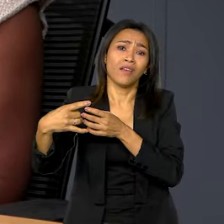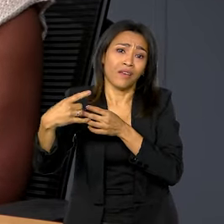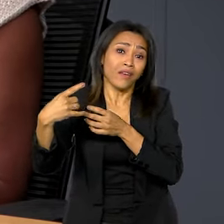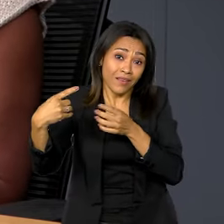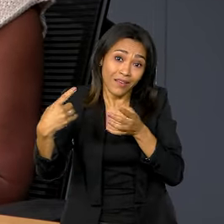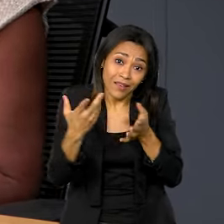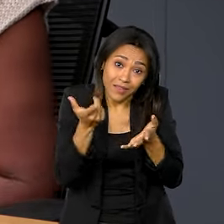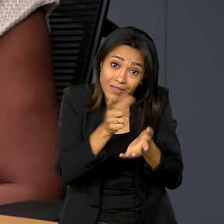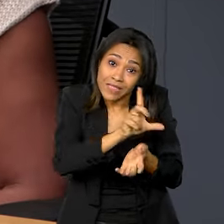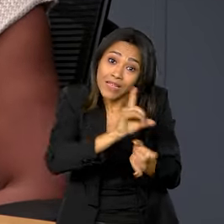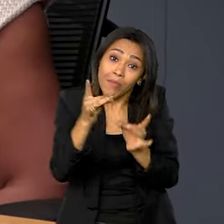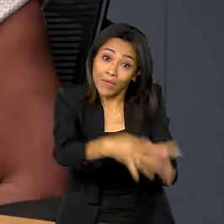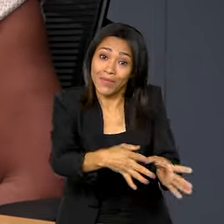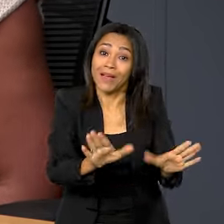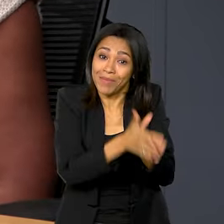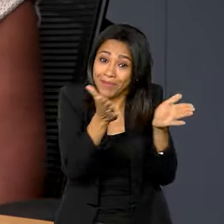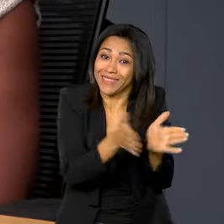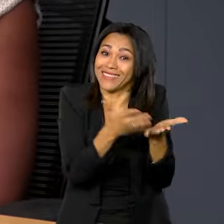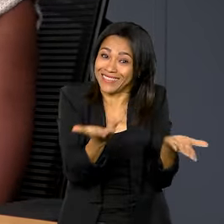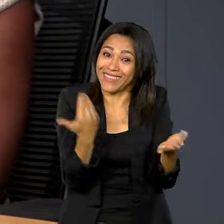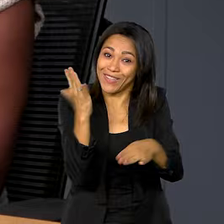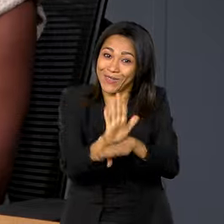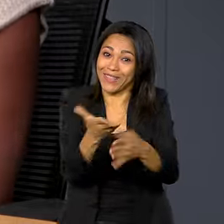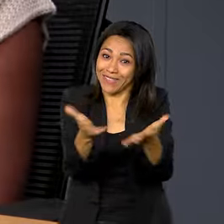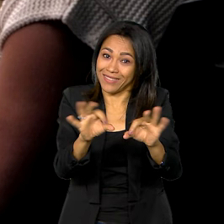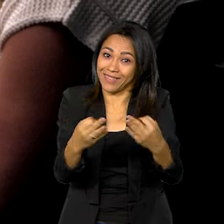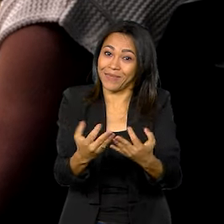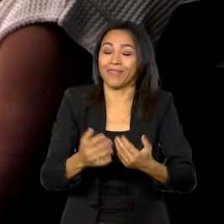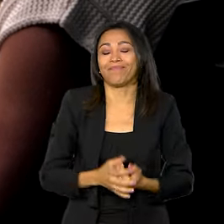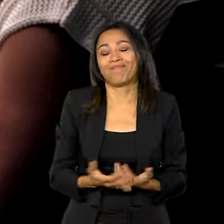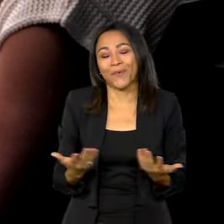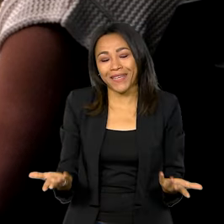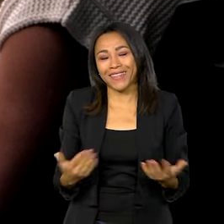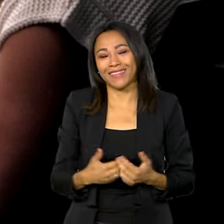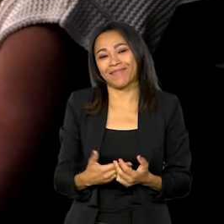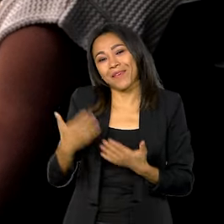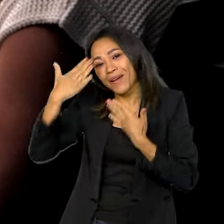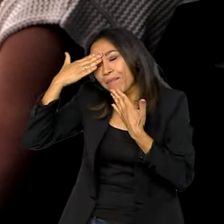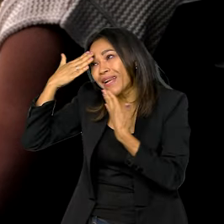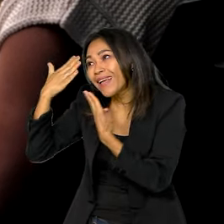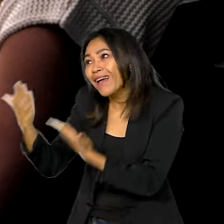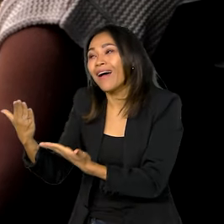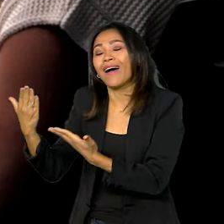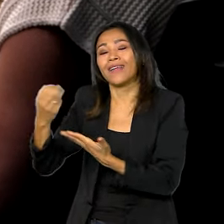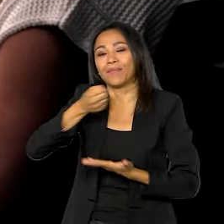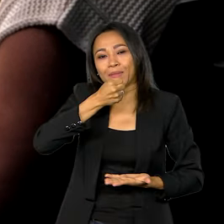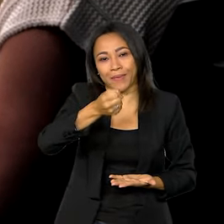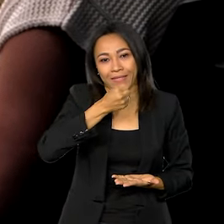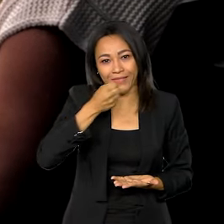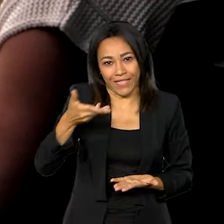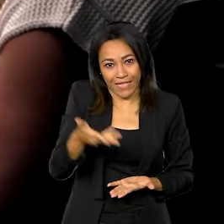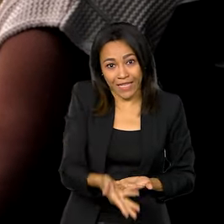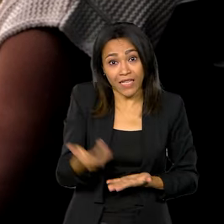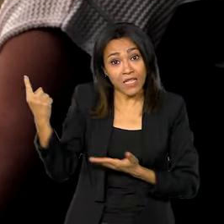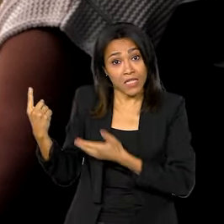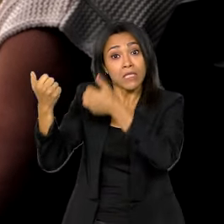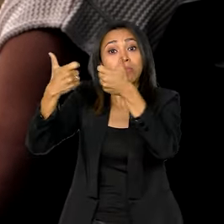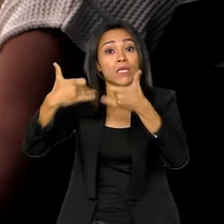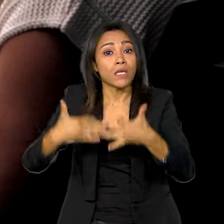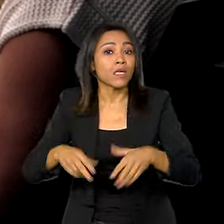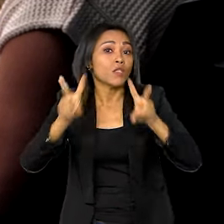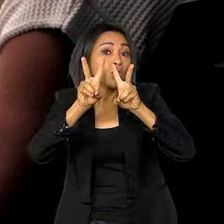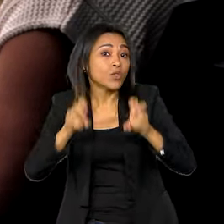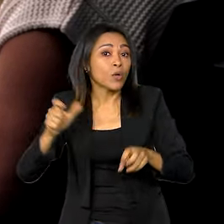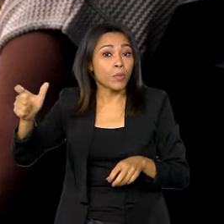saída na vida dos beneficiários do bolsa família que bom Secretária quero agradecer a presença da senhora aqui no programa